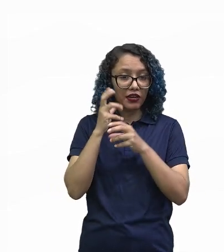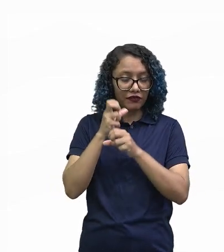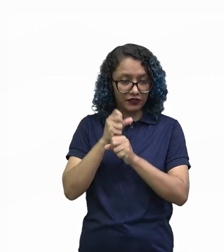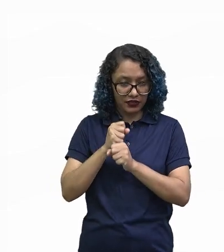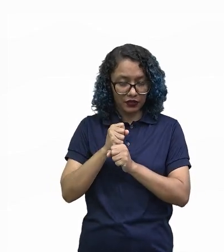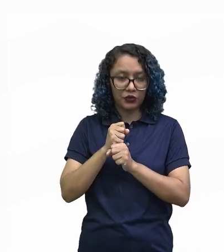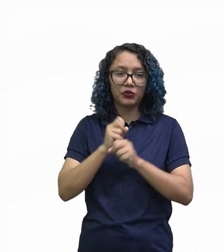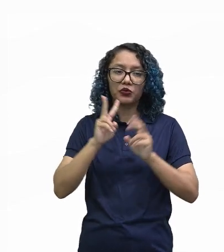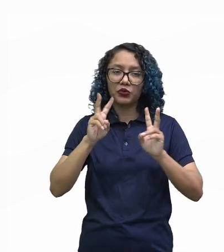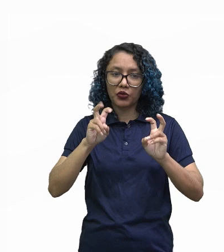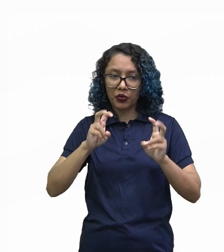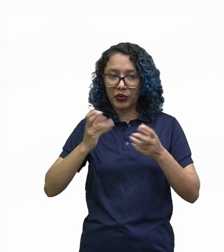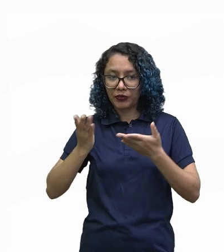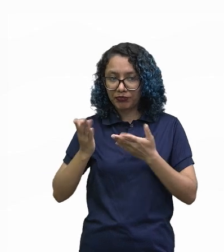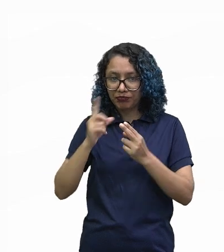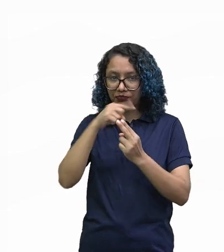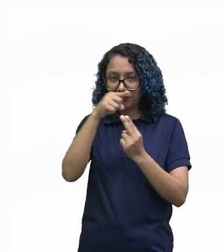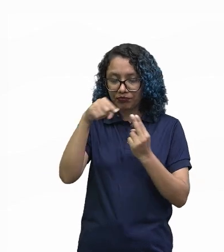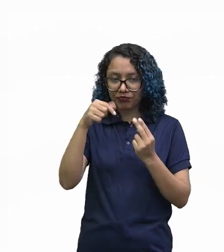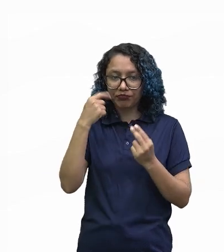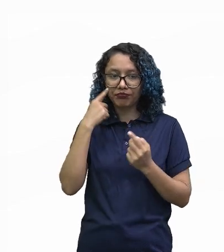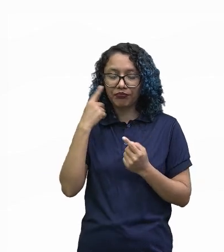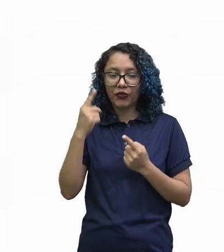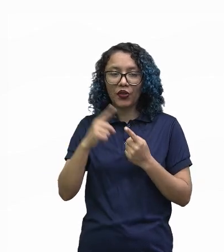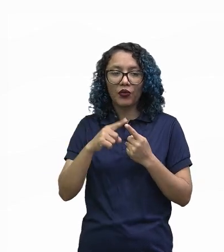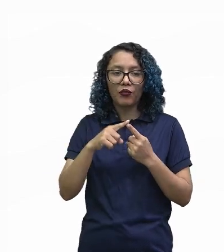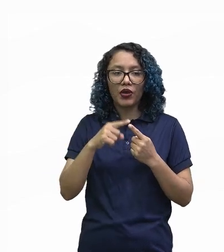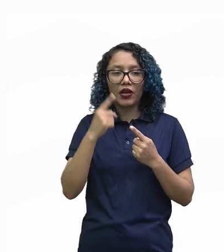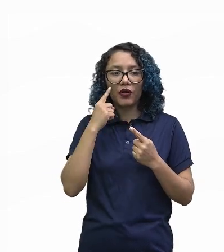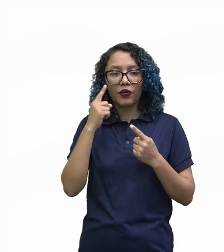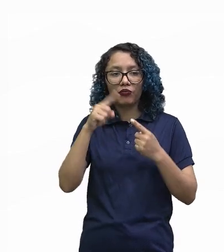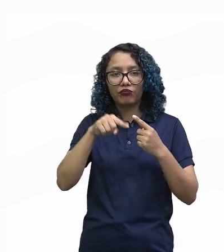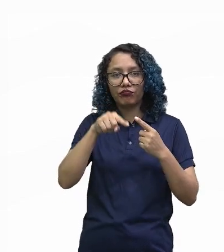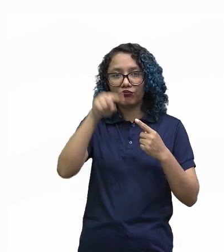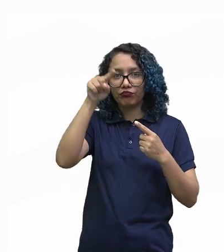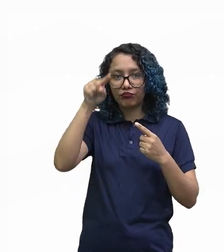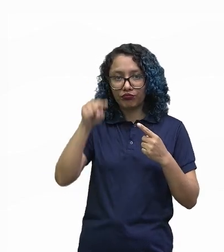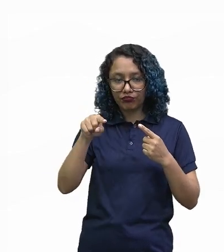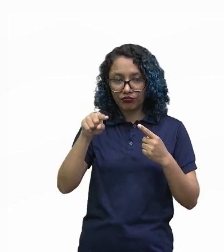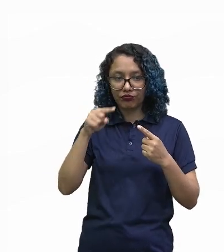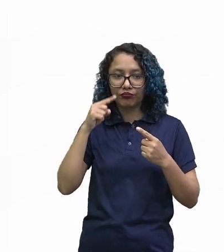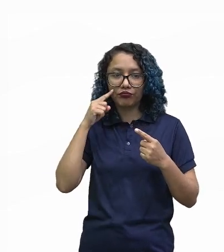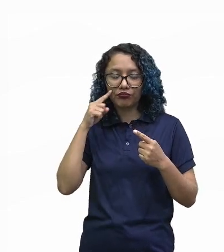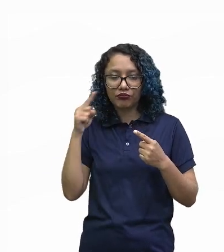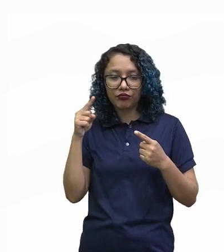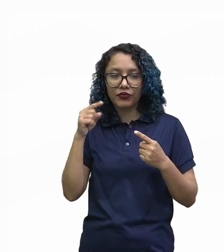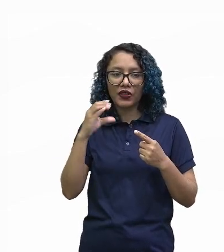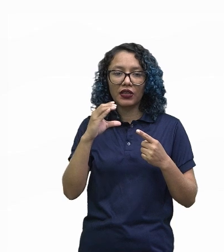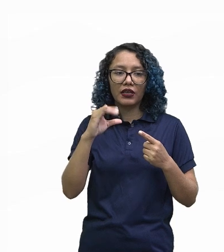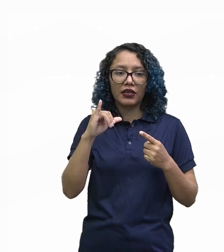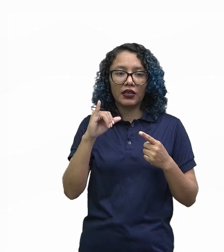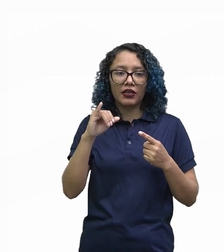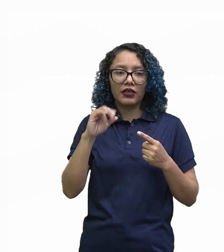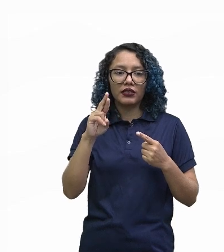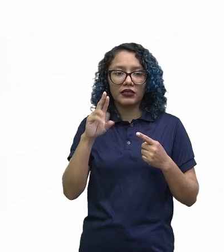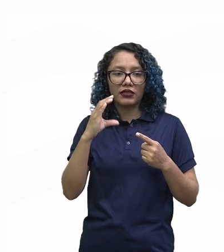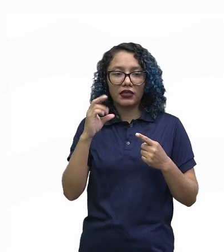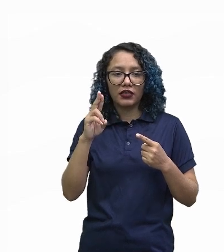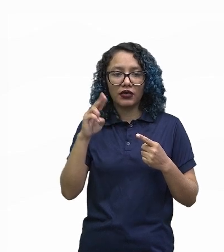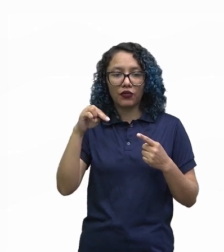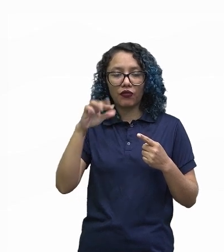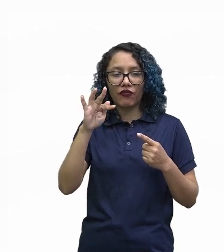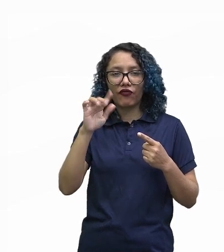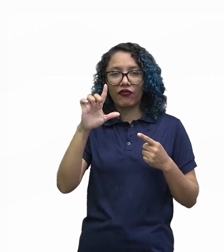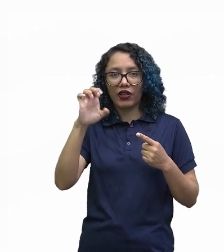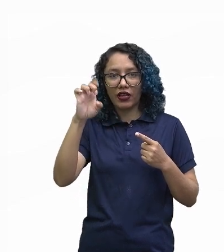respeito desses acentos. Então, nós temos o acento circunflexo, que ele forma esse chapéuzinho aí, como vocês estão